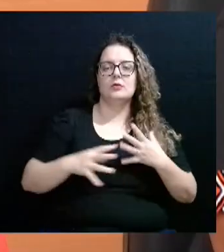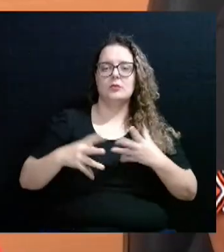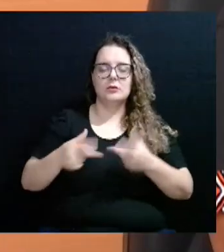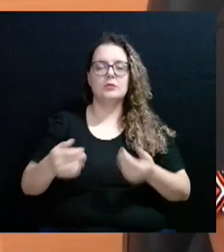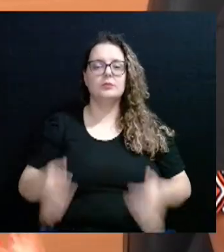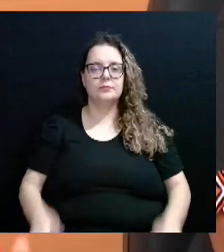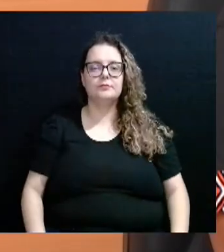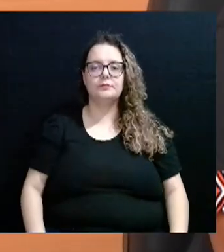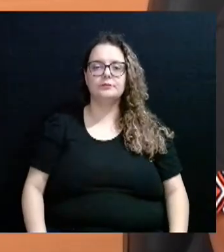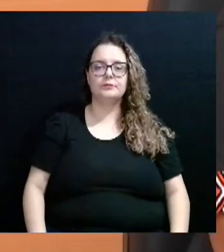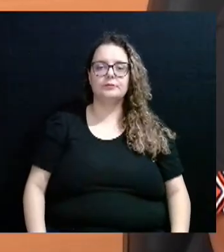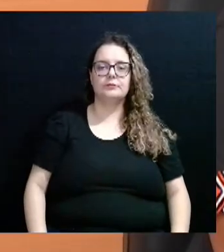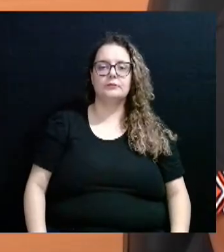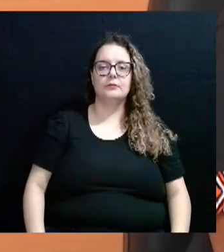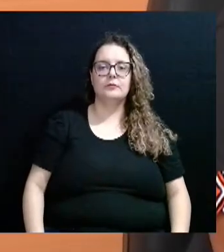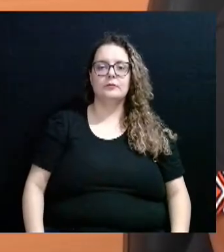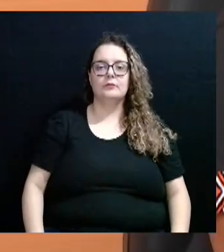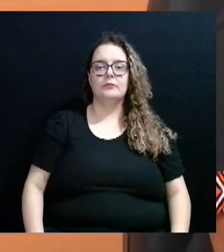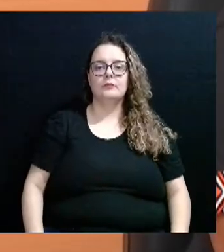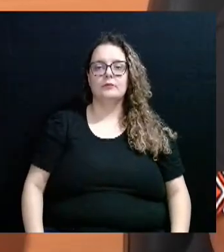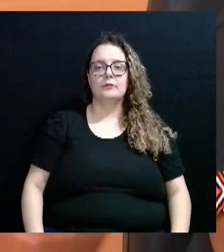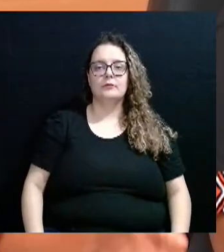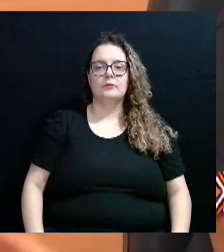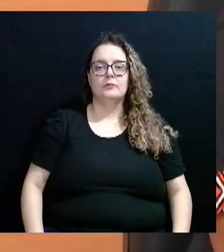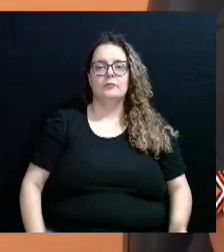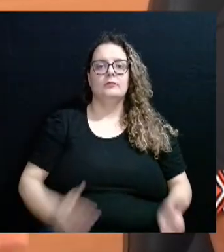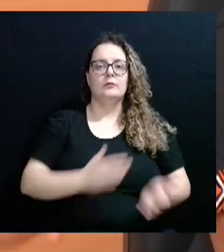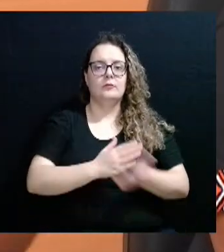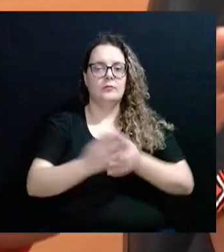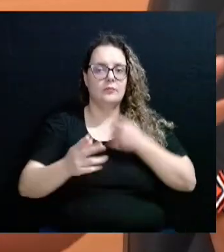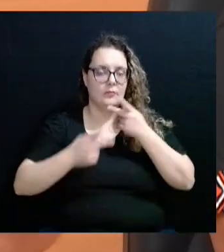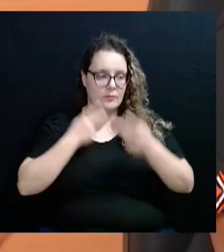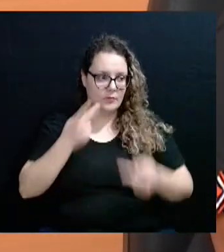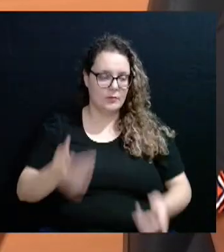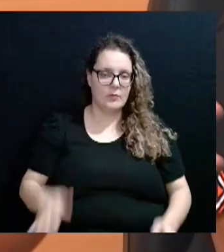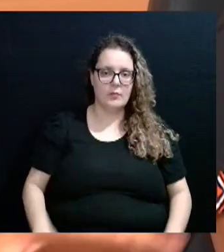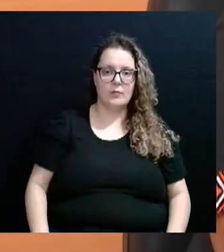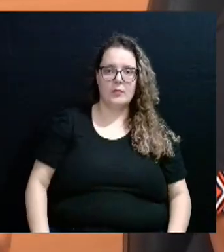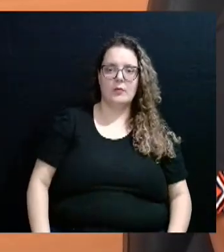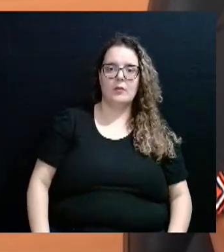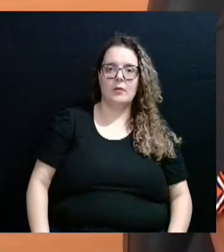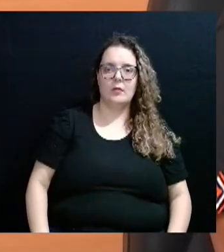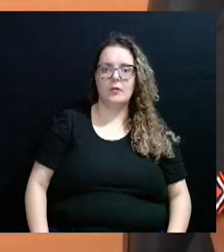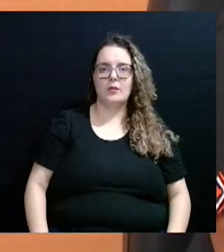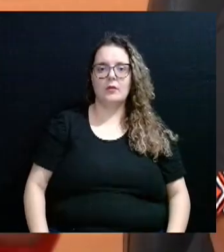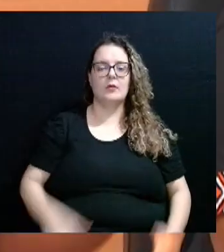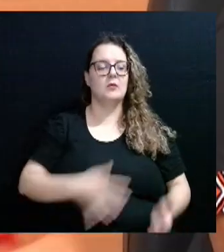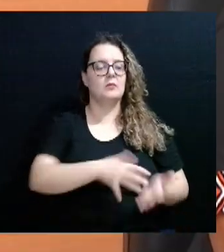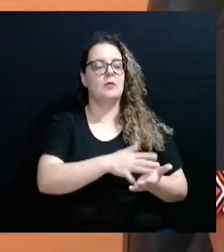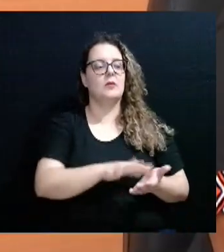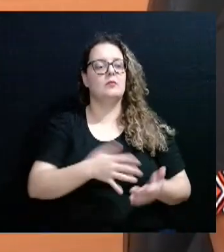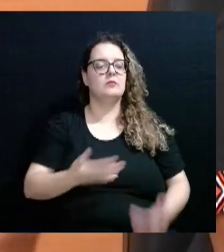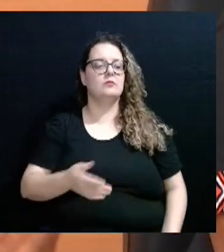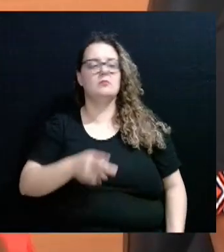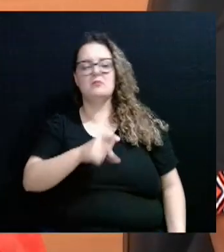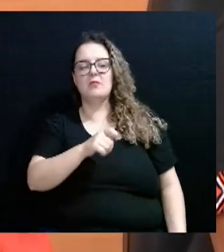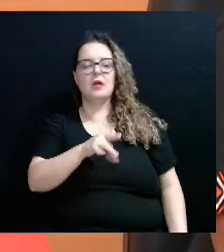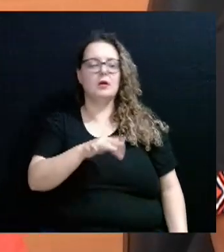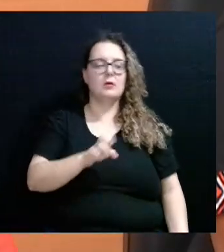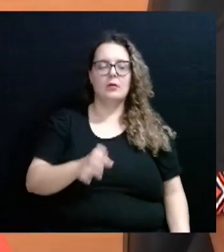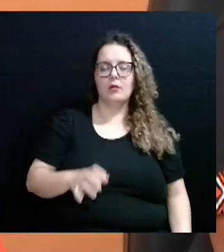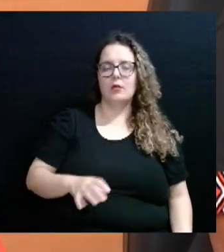que ele no início ele fala de estilos de música, ele fala: você curte teu samba, aí, teu pagode, eu curto meu rap, não sei o que,